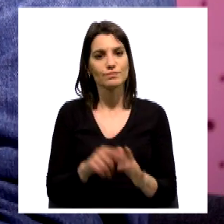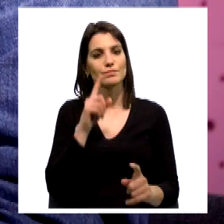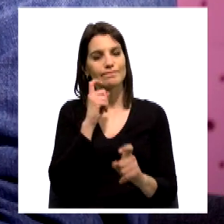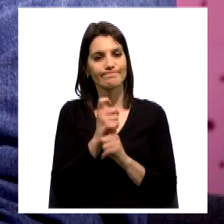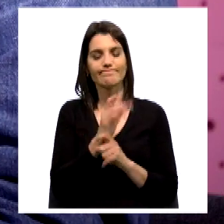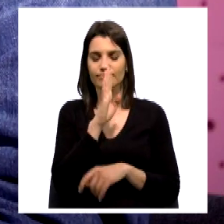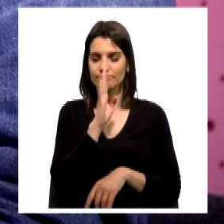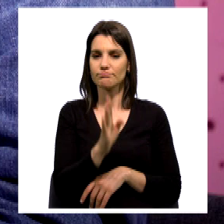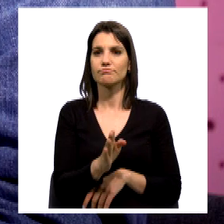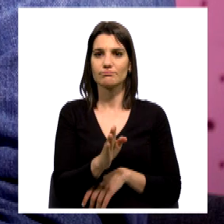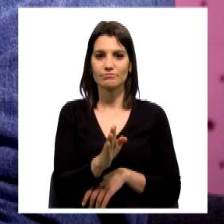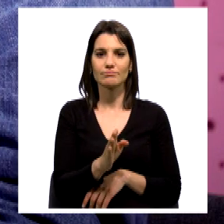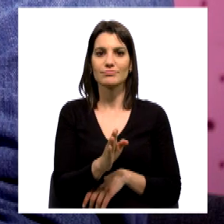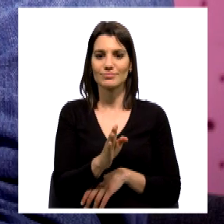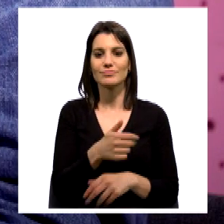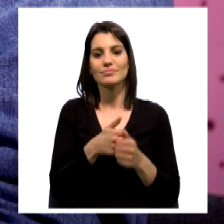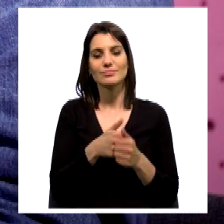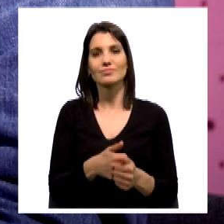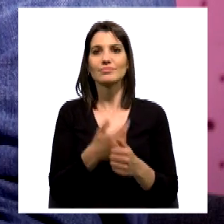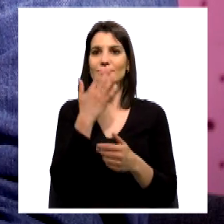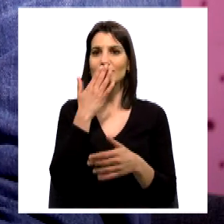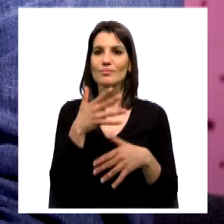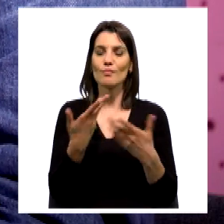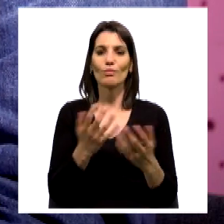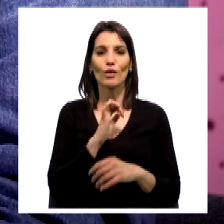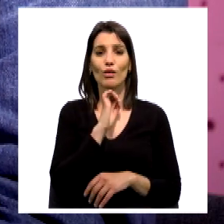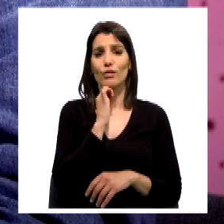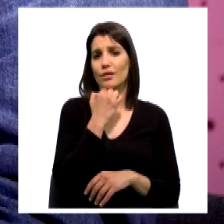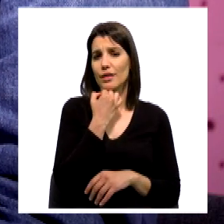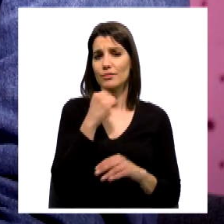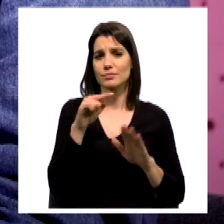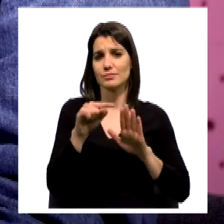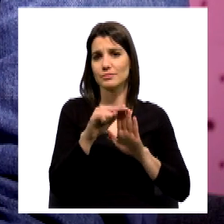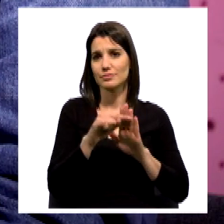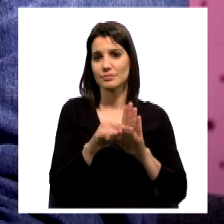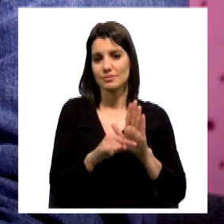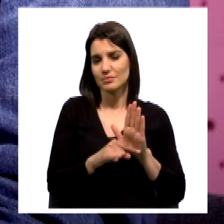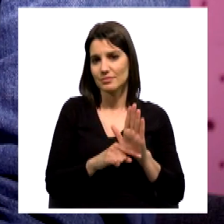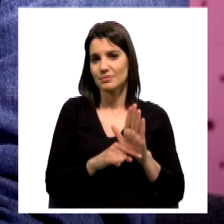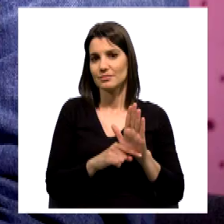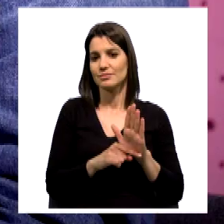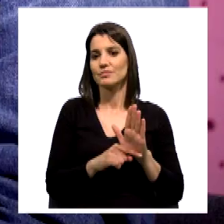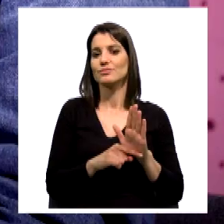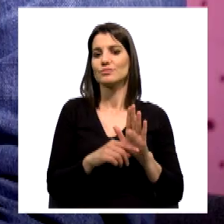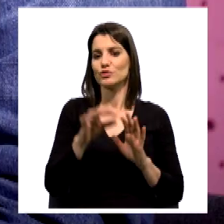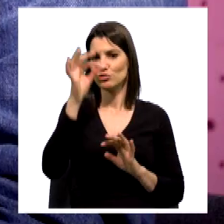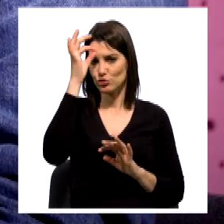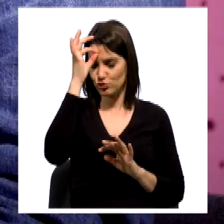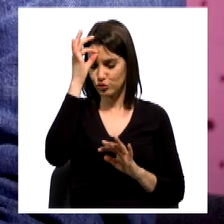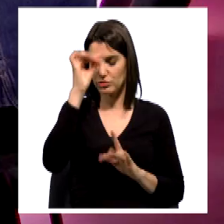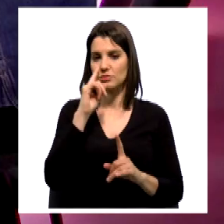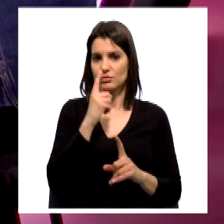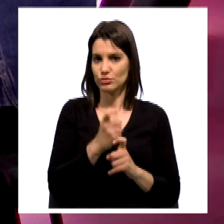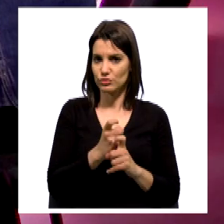e rigoroso, uma espécie de um código de exatidão,